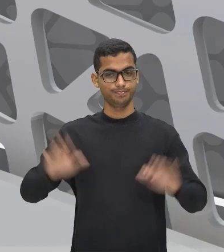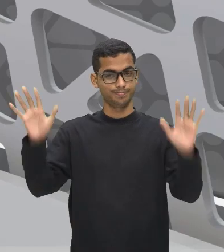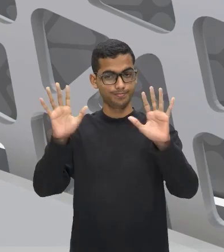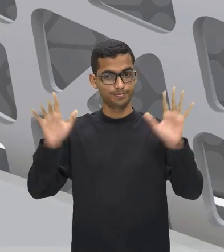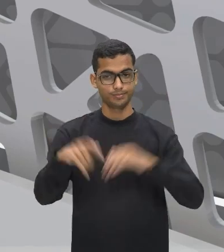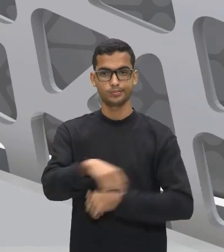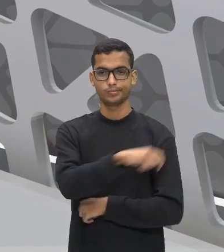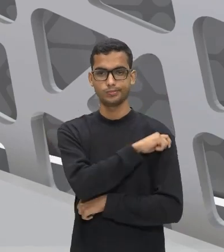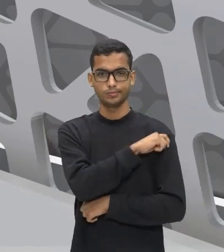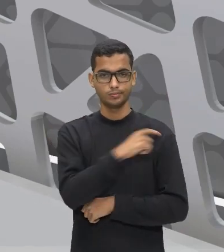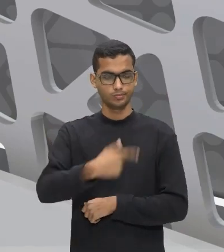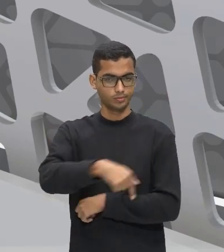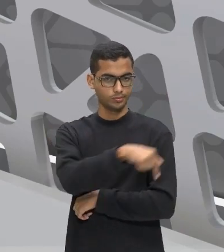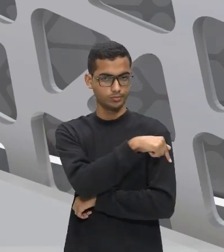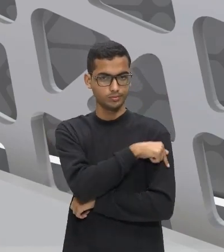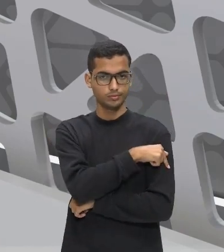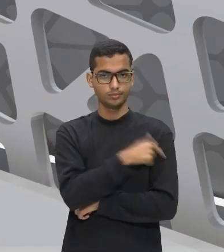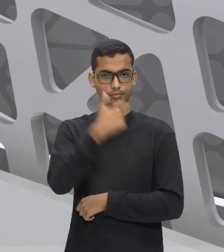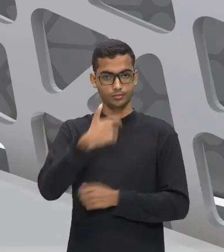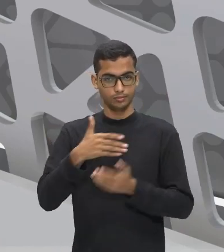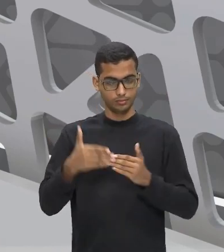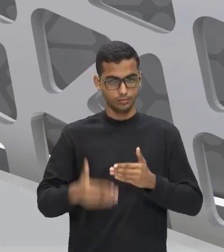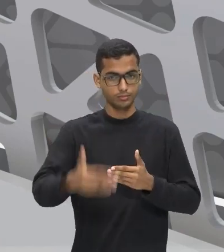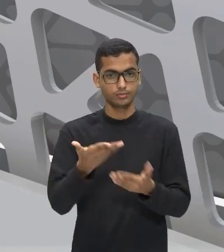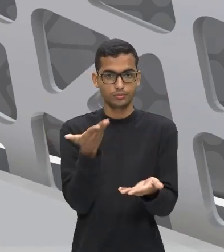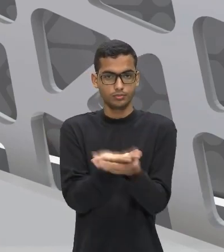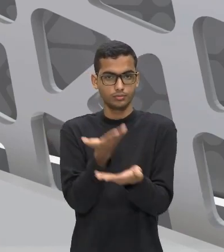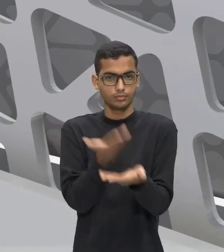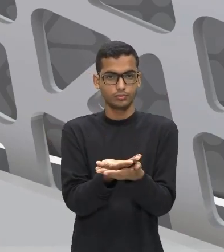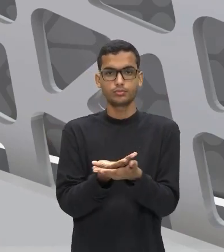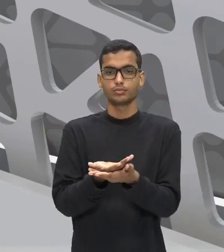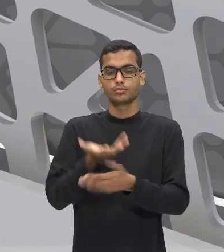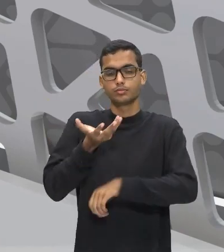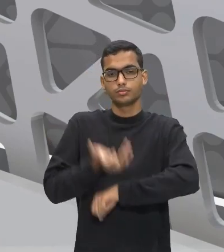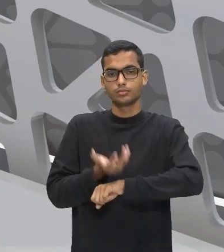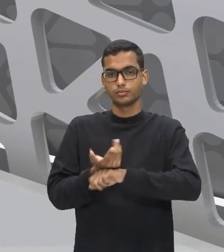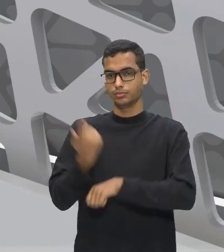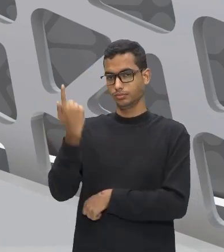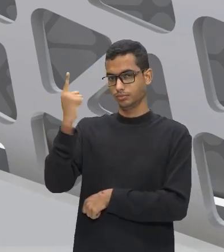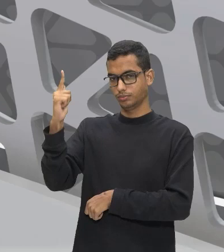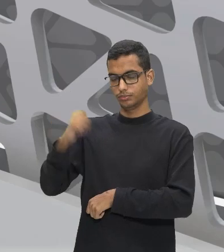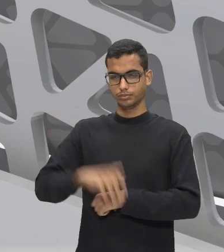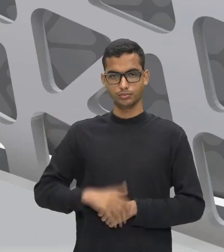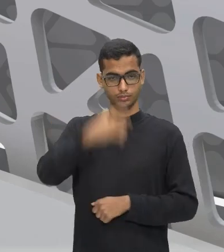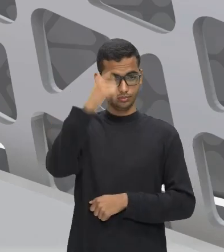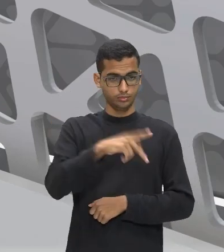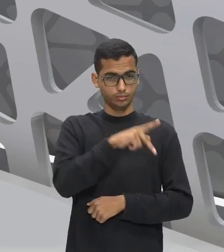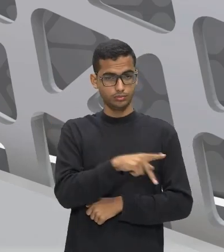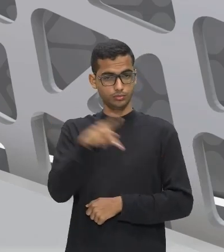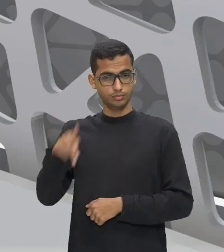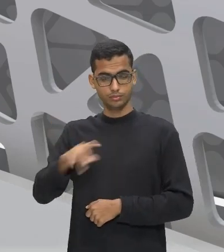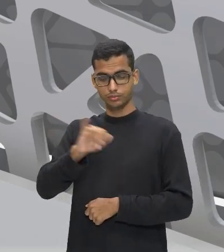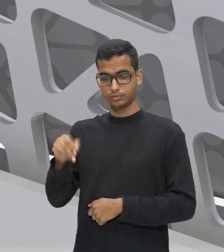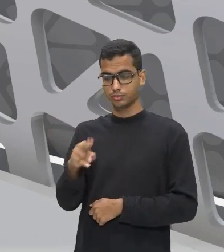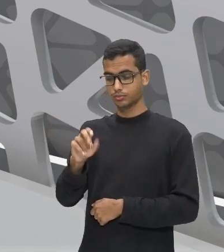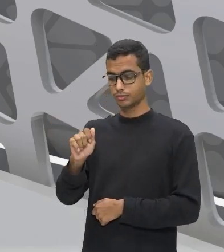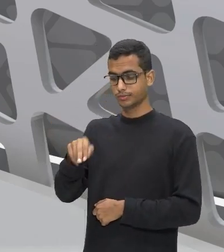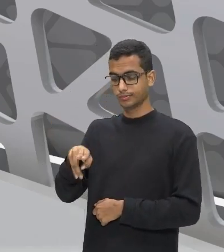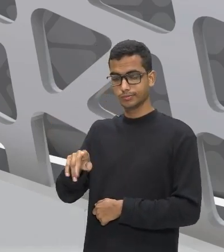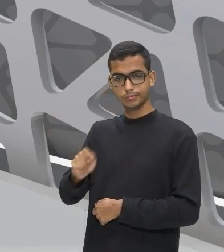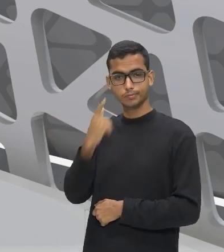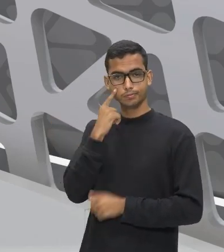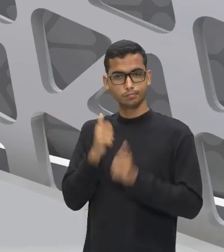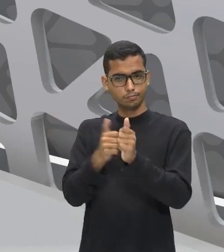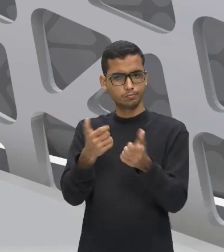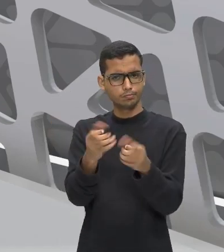Olá, queridos alunos do 7º ano, estamos iniciando mais uma aula de Geografia. Eu sou a professora Juliana e estarei acompanhando